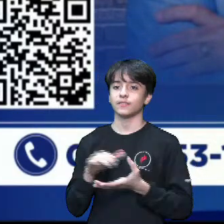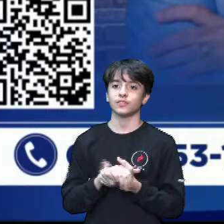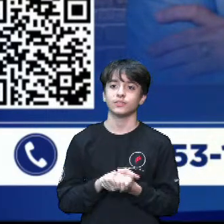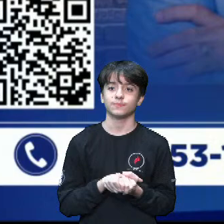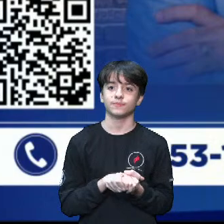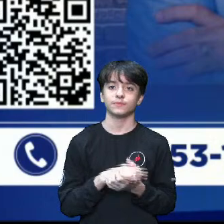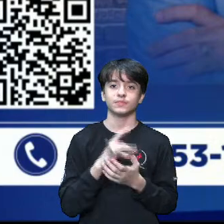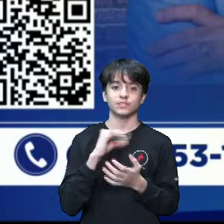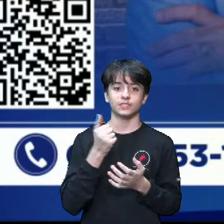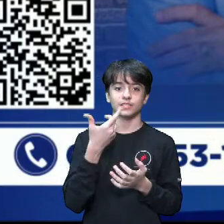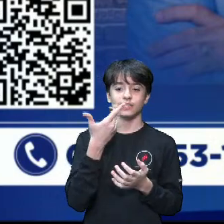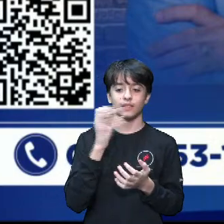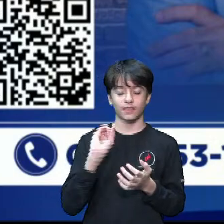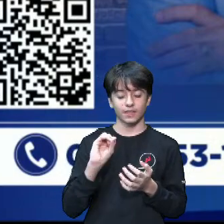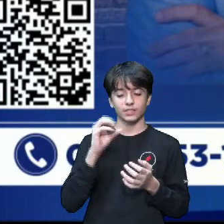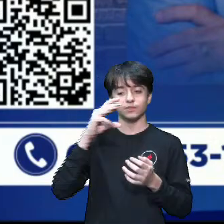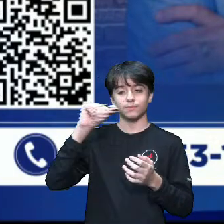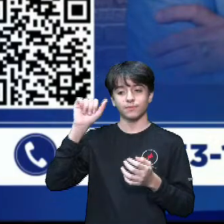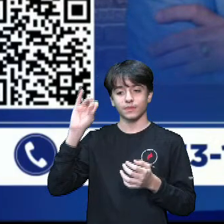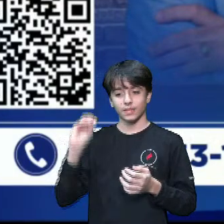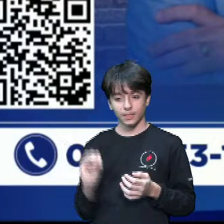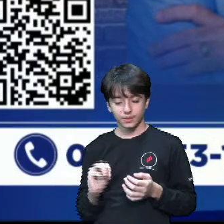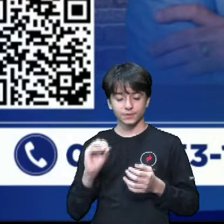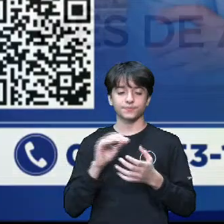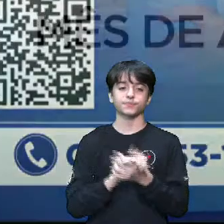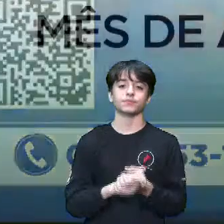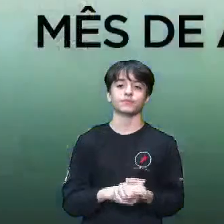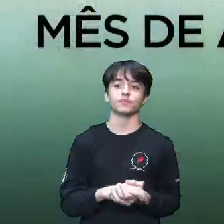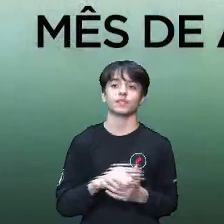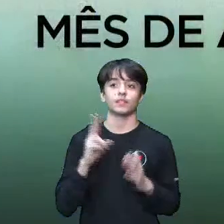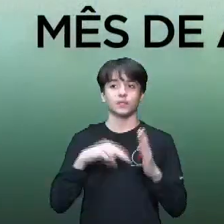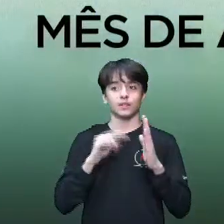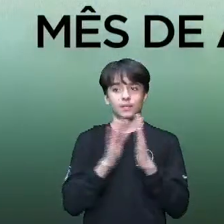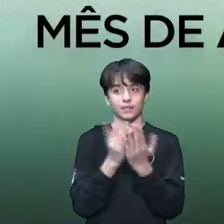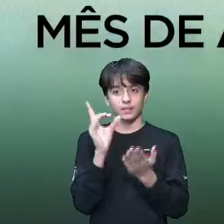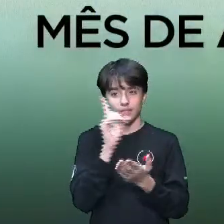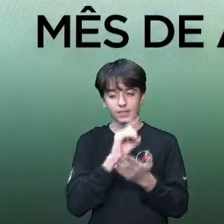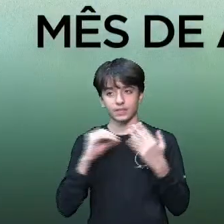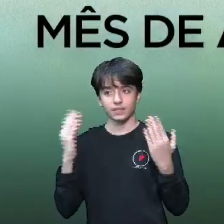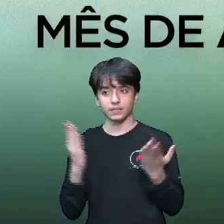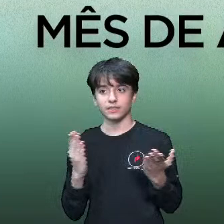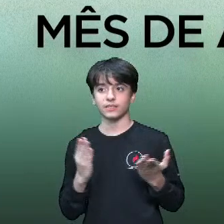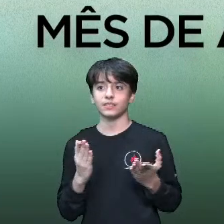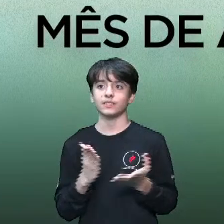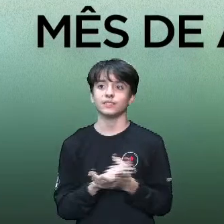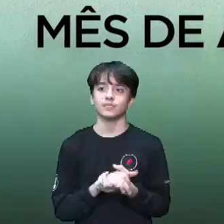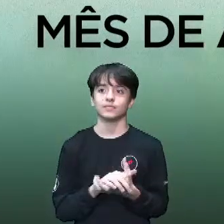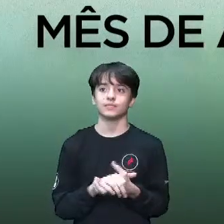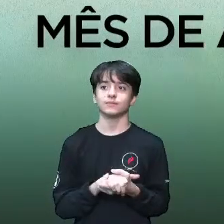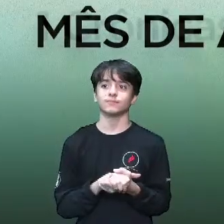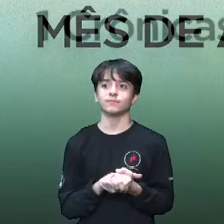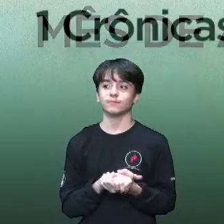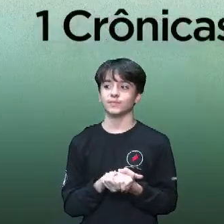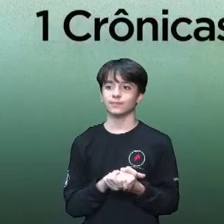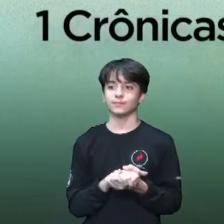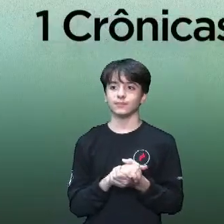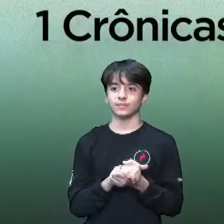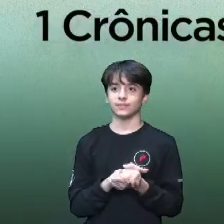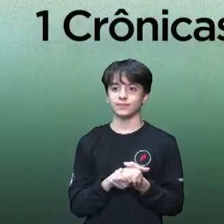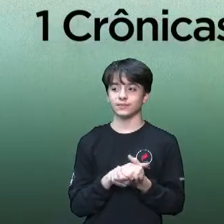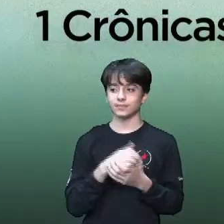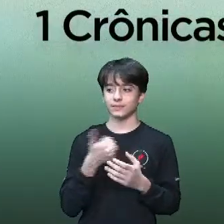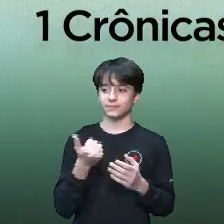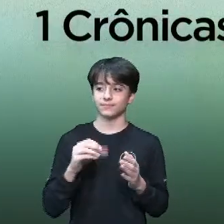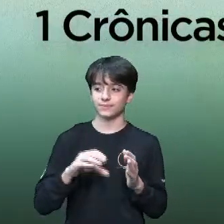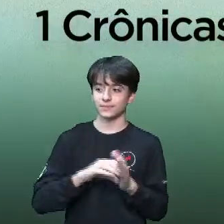contato. Nossa leitura bíblica desse mês é o primeiro livro de Crônicas, e a leitura bíblica, o versículo 1 Crônicas